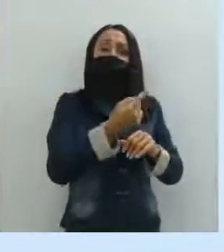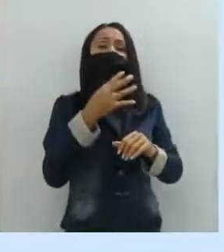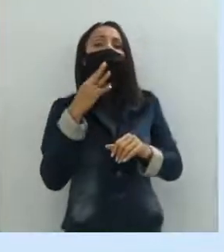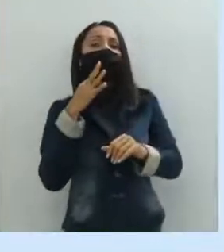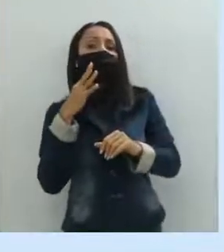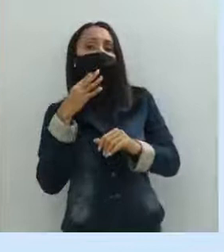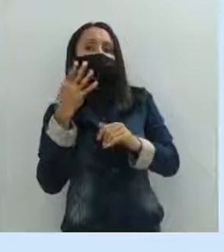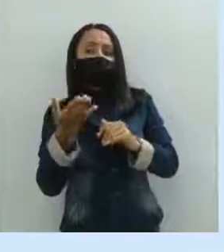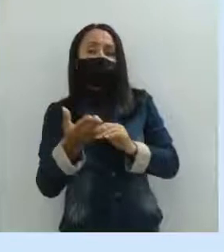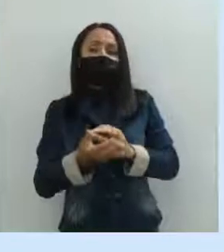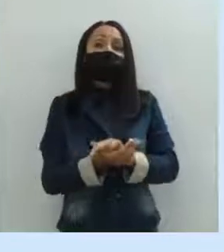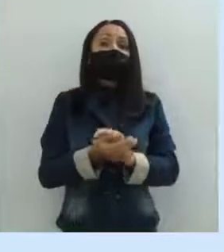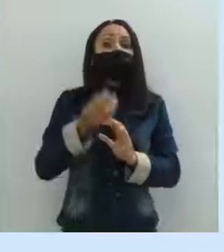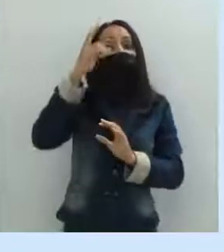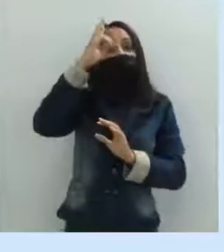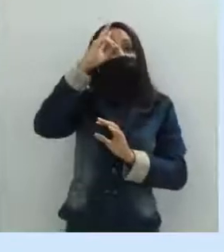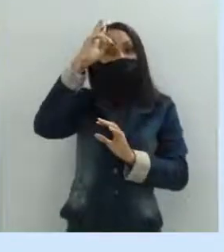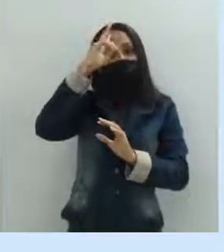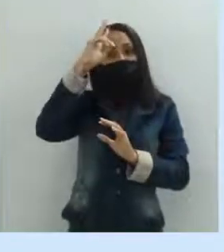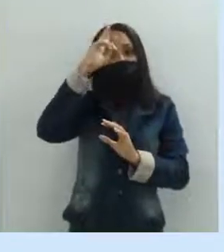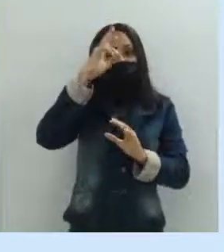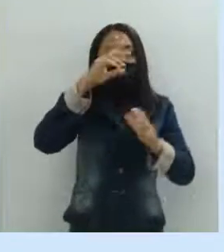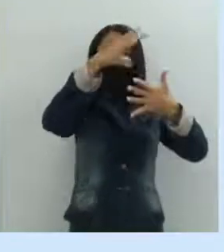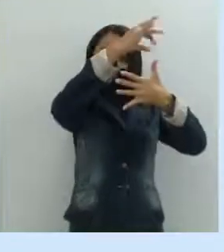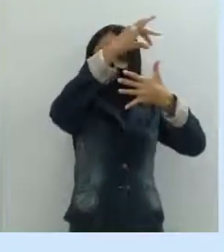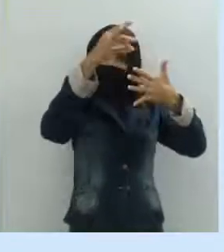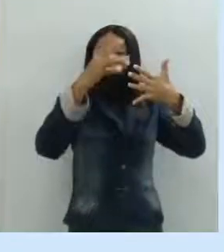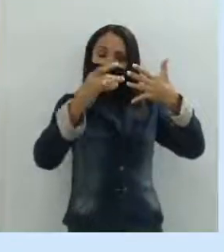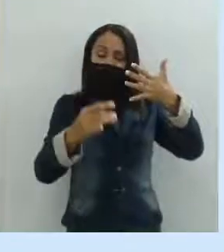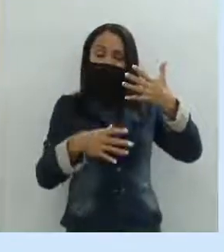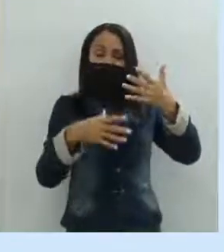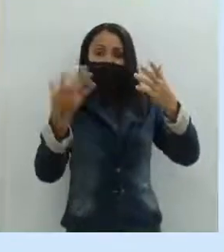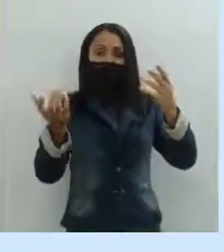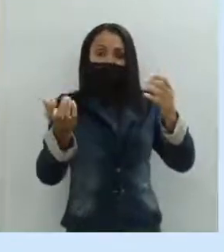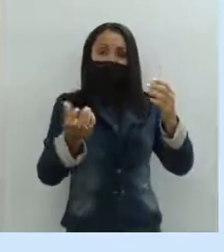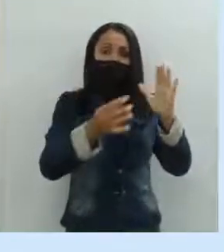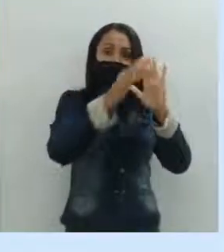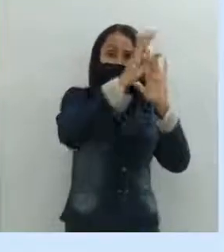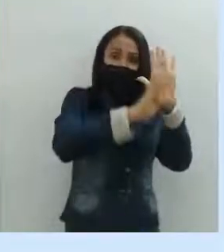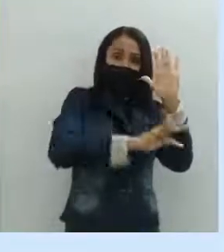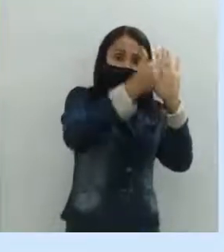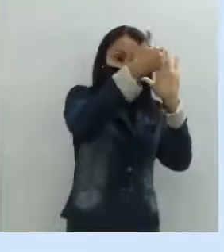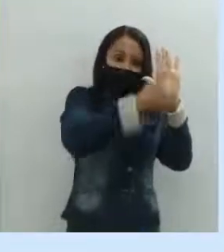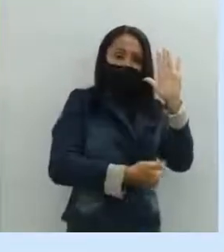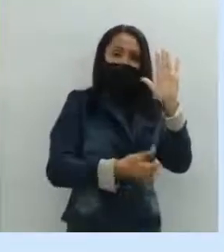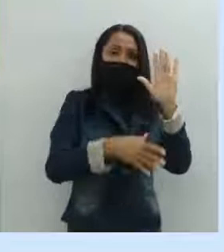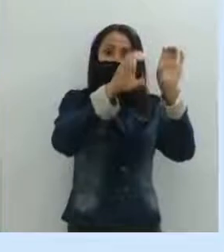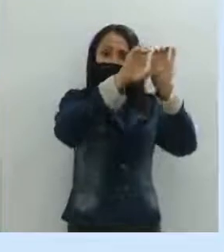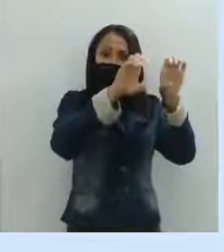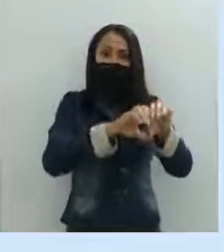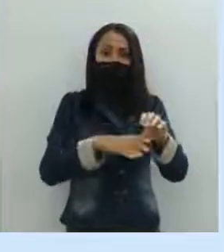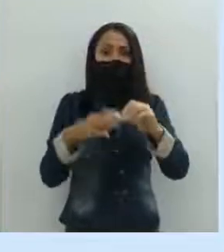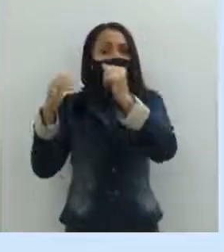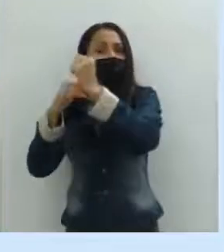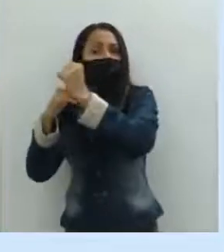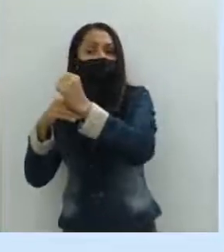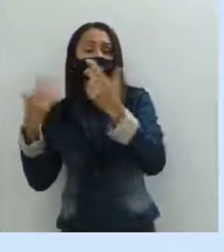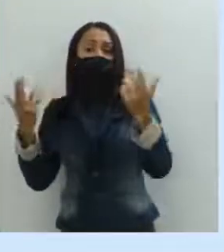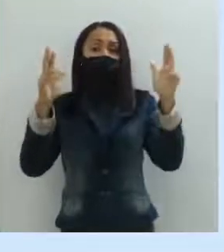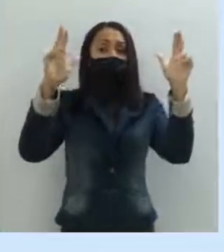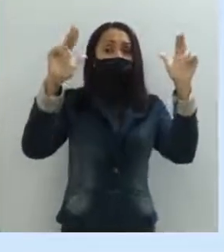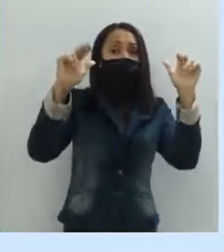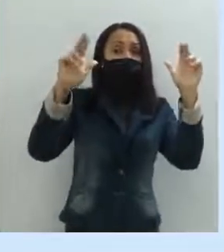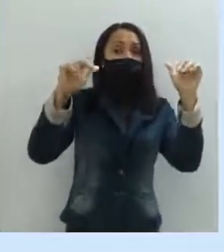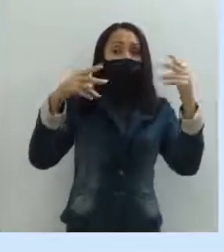conhecer, lembrar dos elementos explícitos, implícitos, a estrutura e o assunto, o